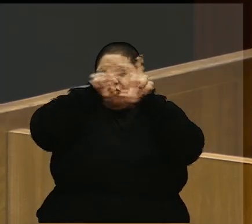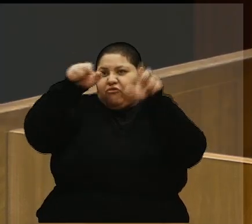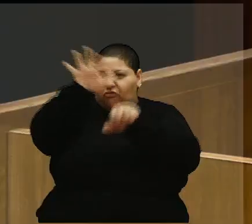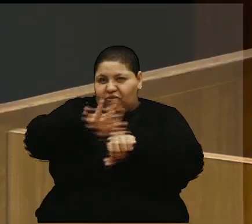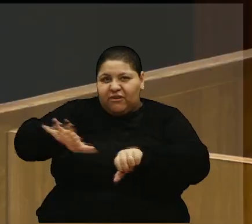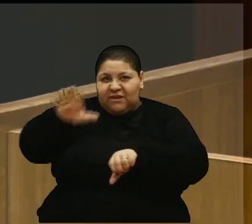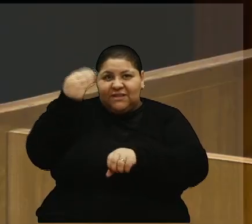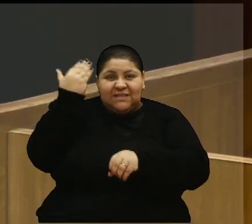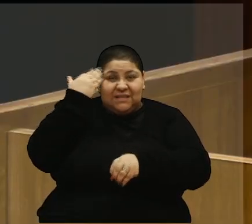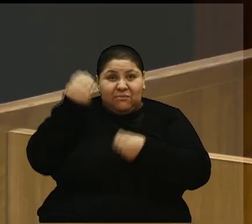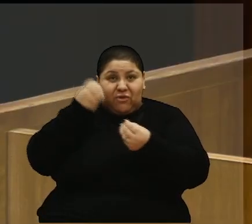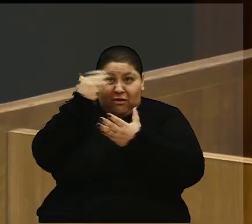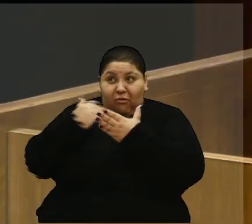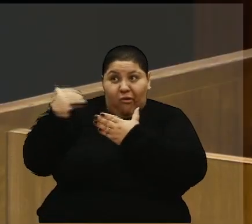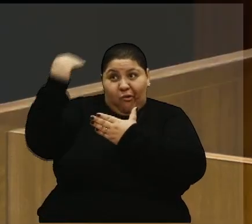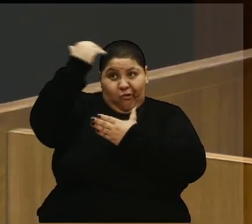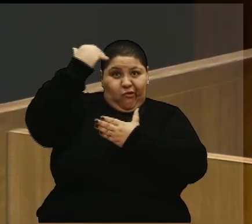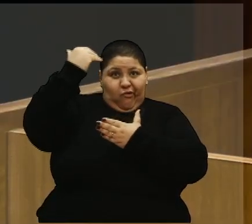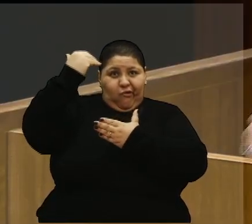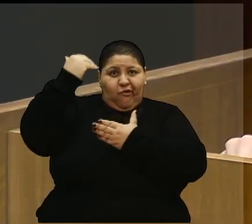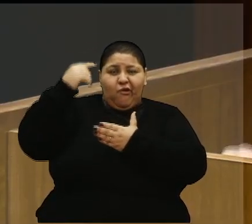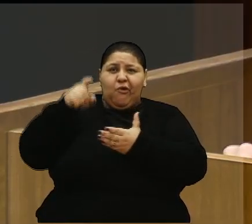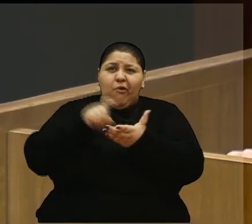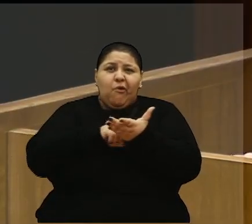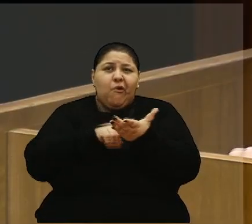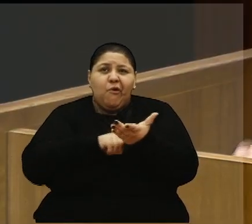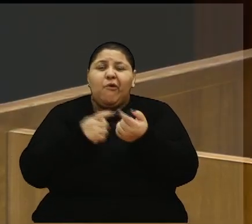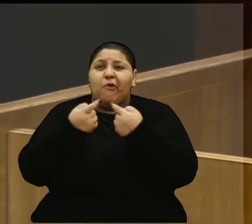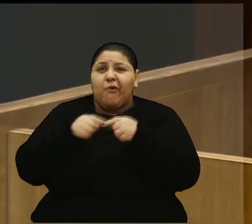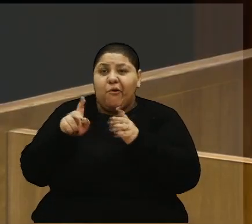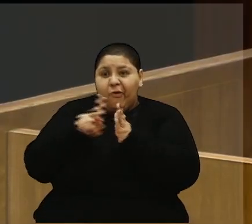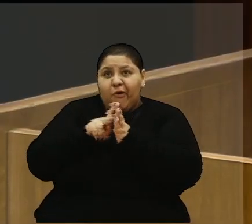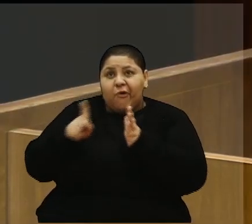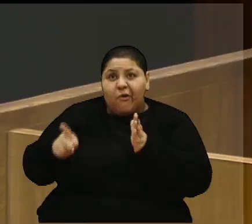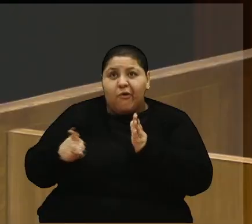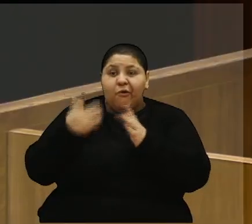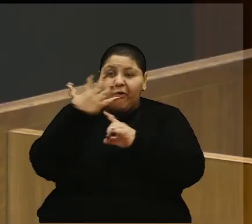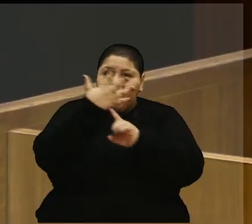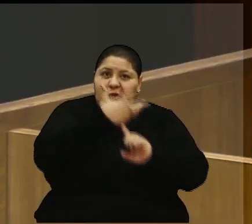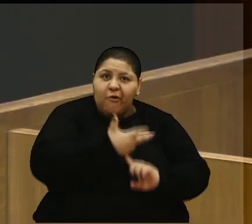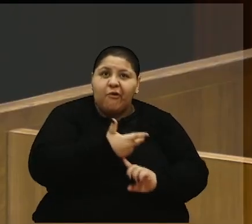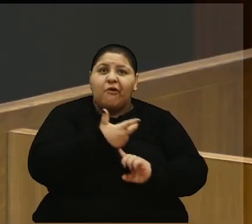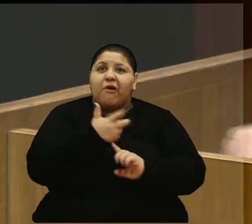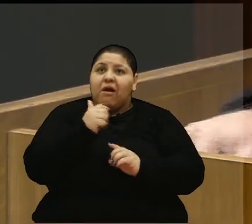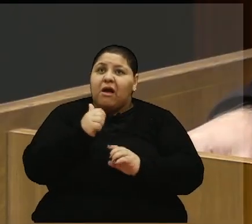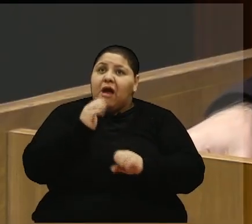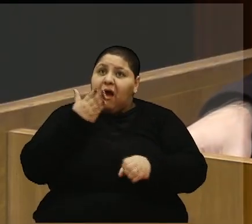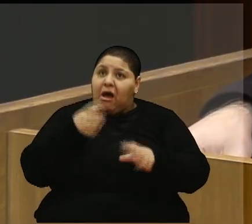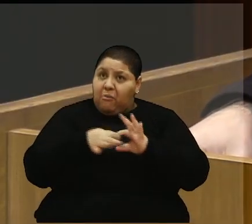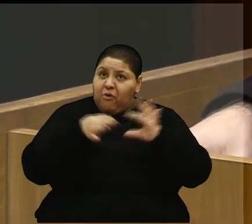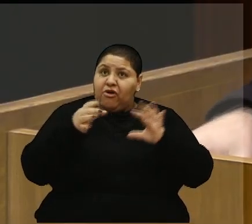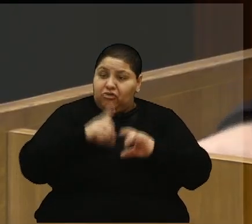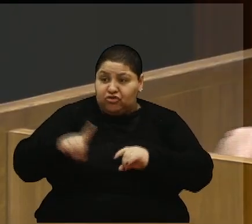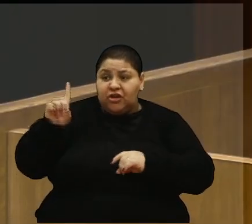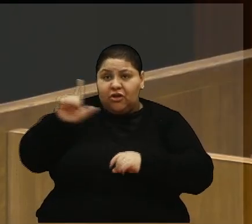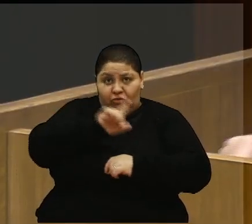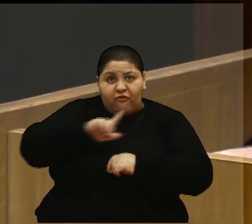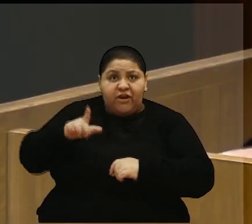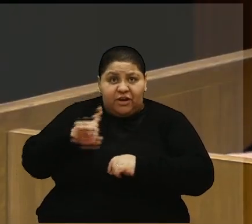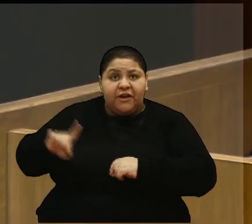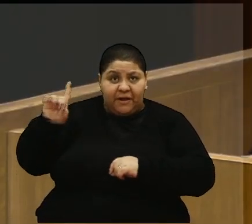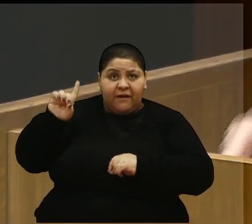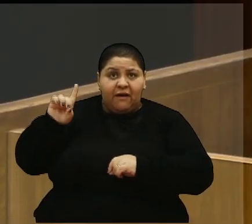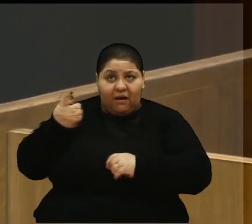sabe o que a Suprema Corte decidiu lá? Com muita angústia, mas os próprios republicanos foram favoráveis, de direita, que era o governo de direita na época,